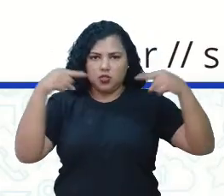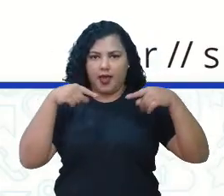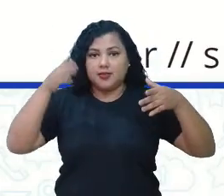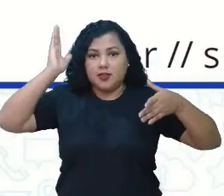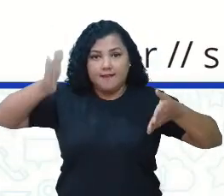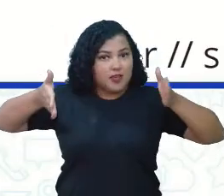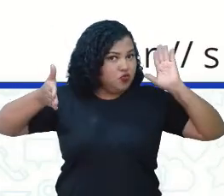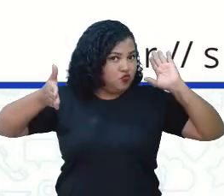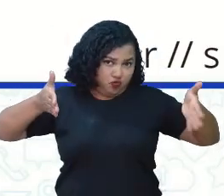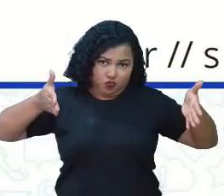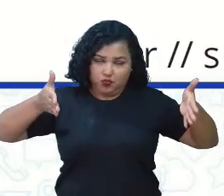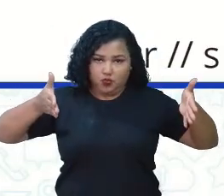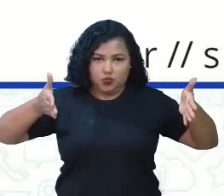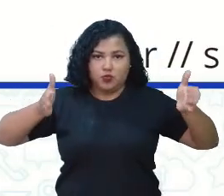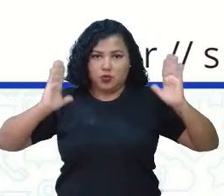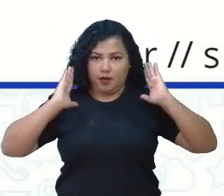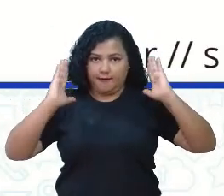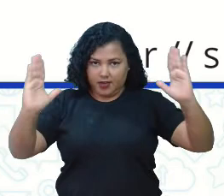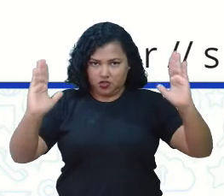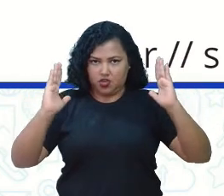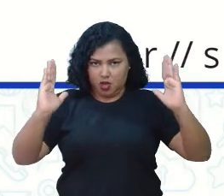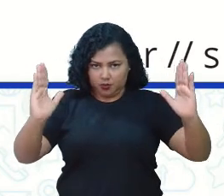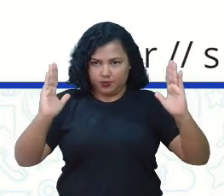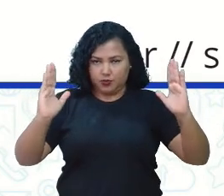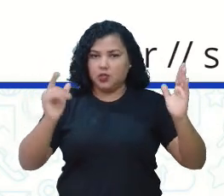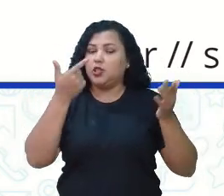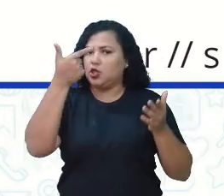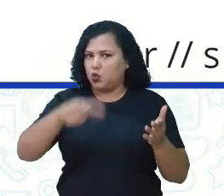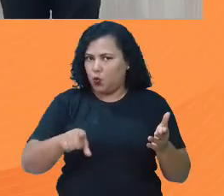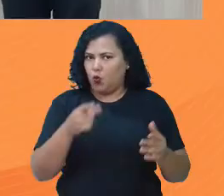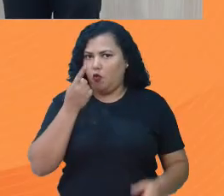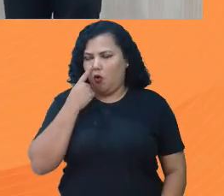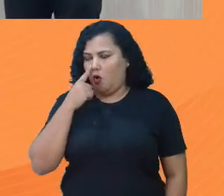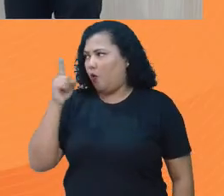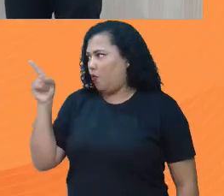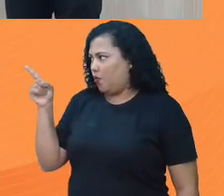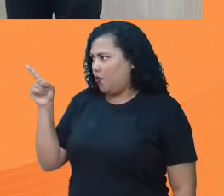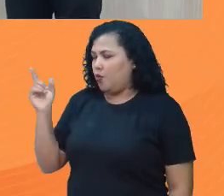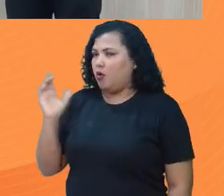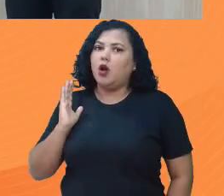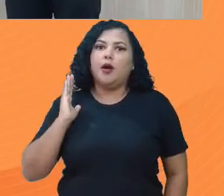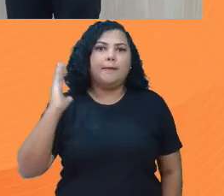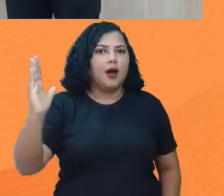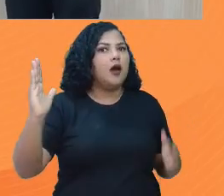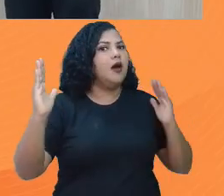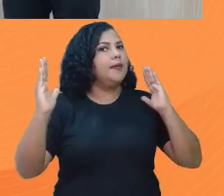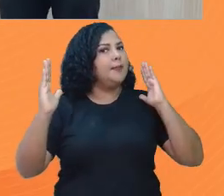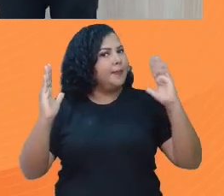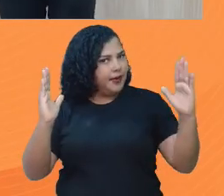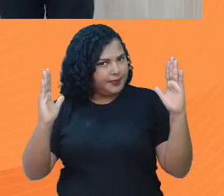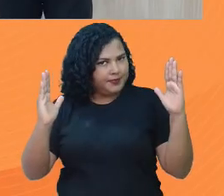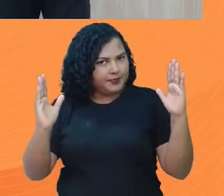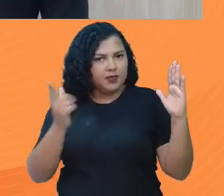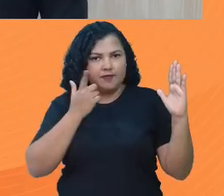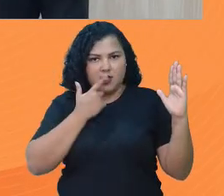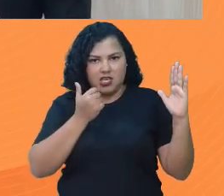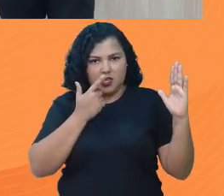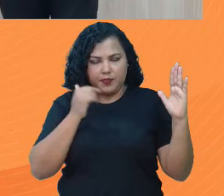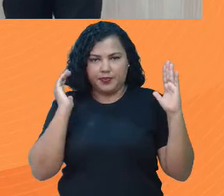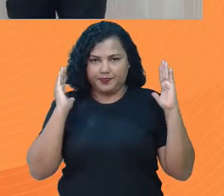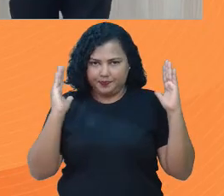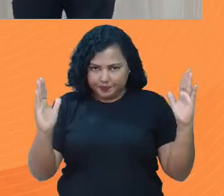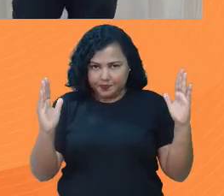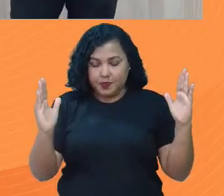Essas duas retas paralelas, tá bom? Vou mostrar de novo, ó. Tava aqui, coloquei 2 tracinhos ali. Então, fazendo esses